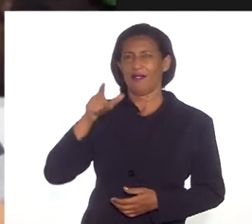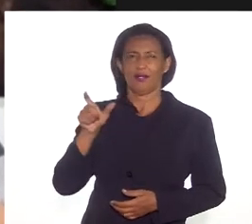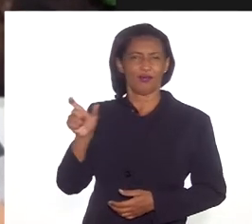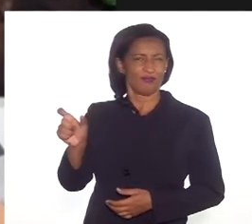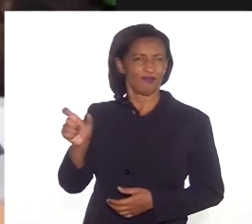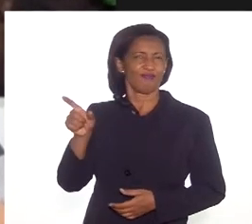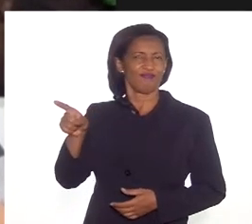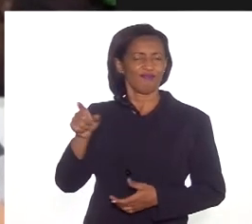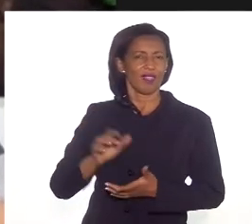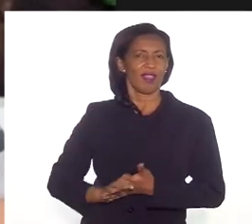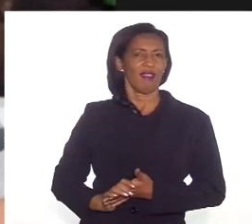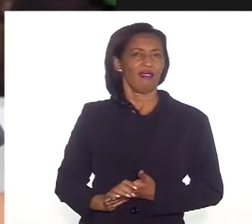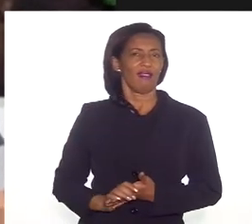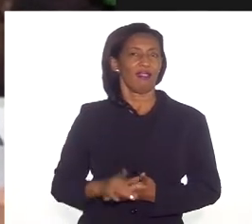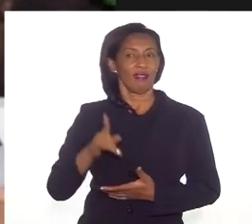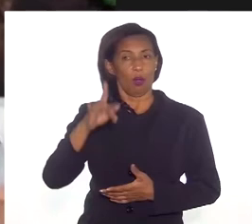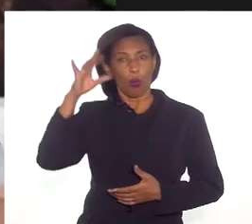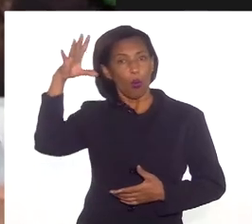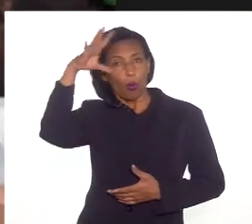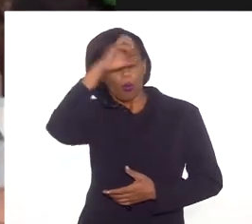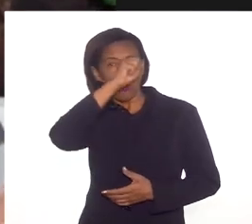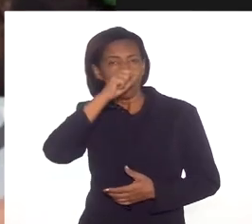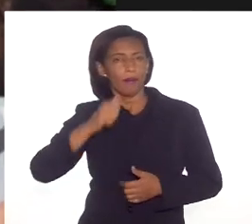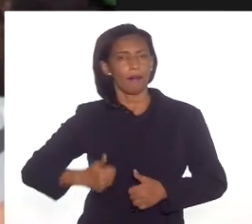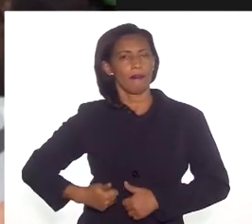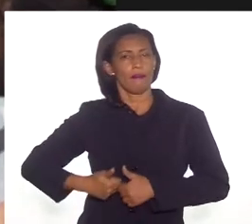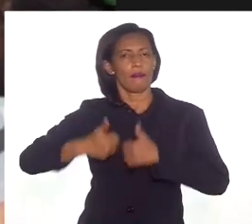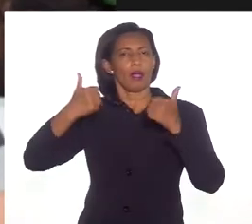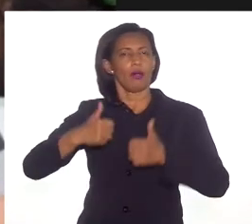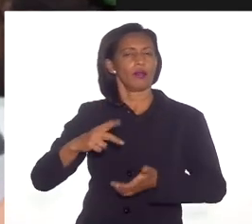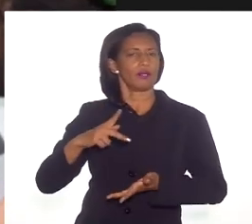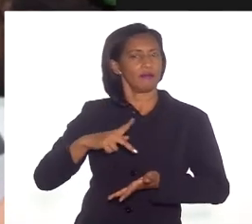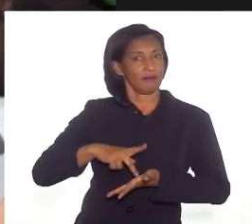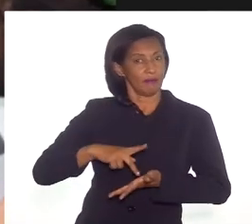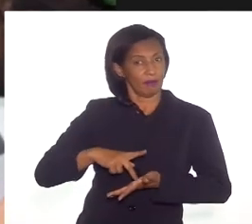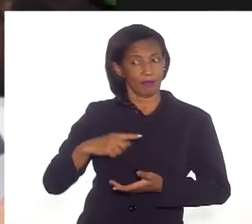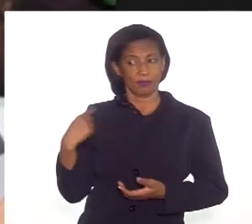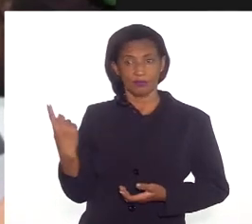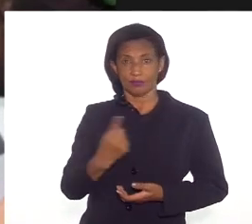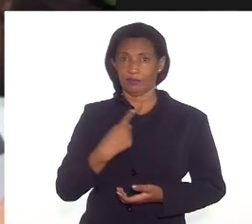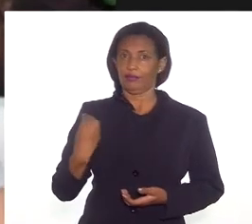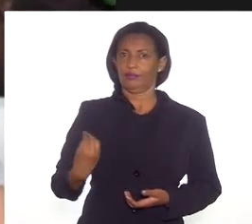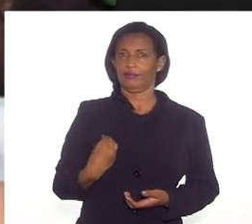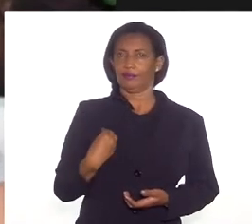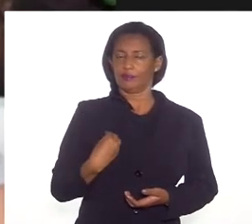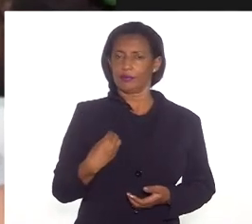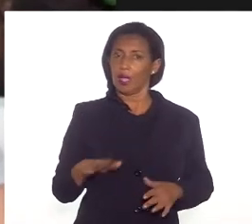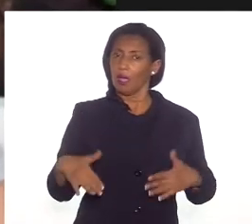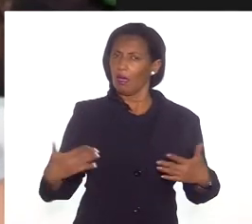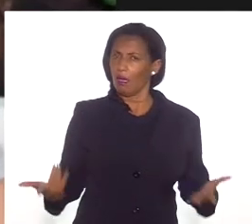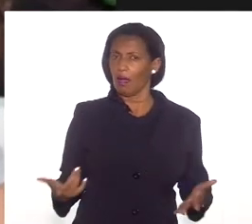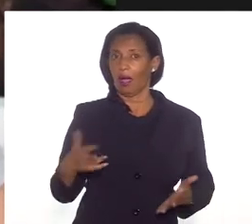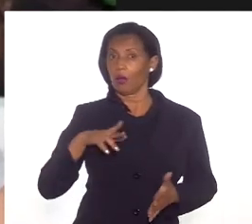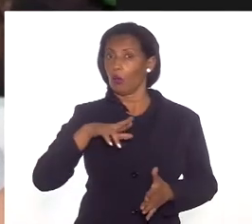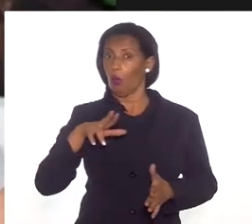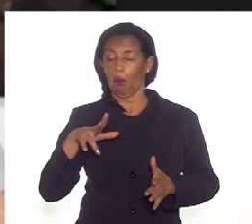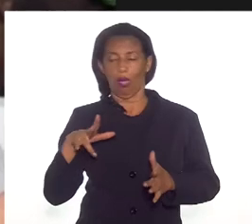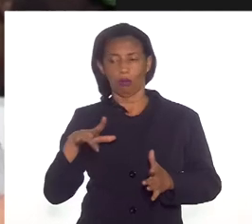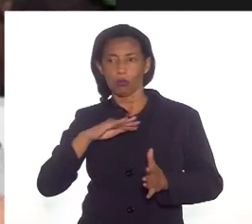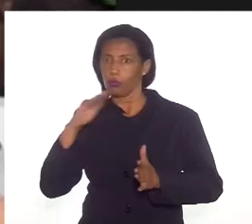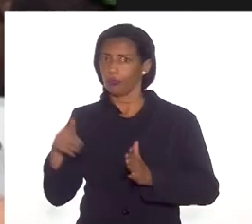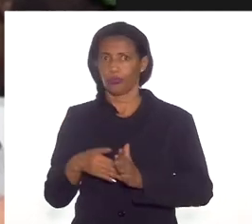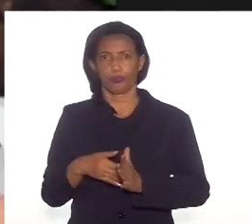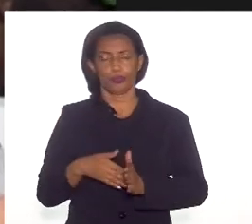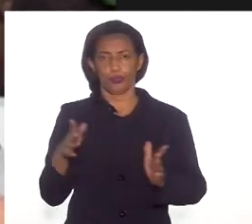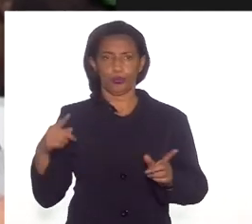consciente, está muito mais compreende melhor essa realidade que a gente vive. É claro, não é o